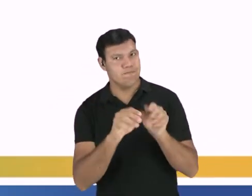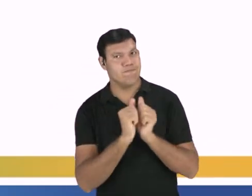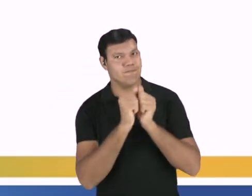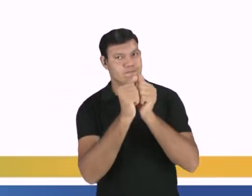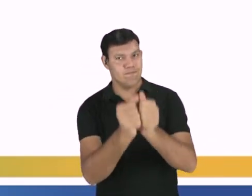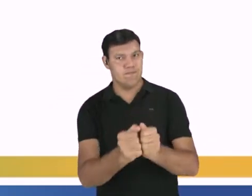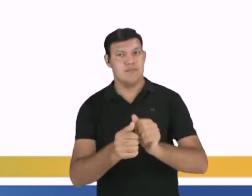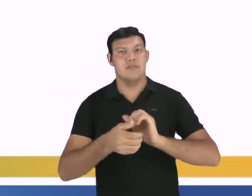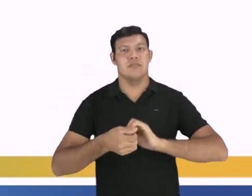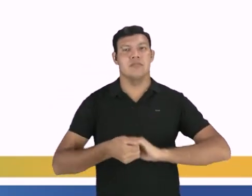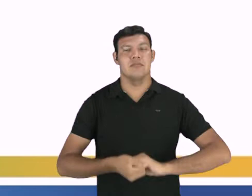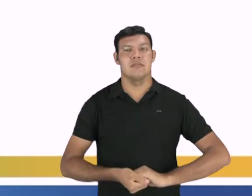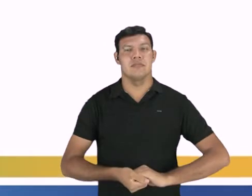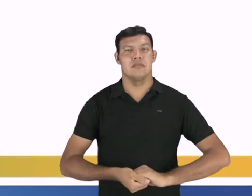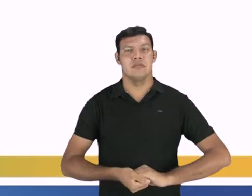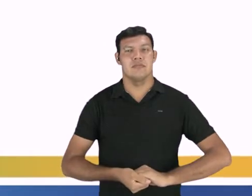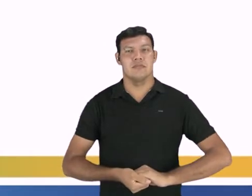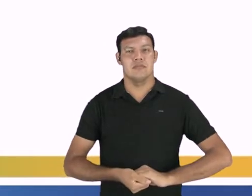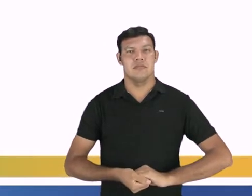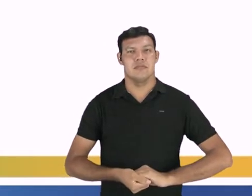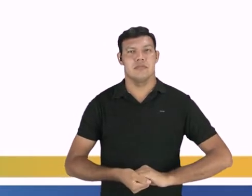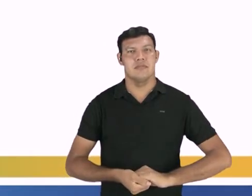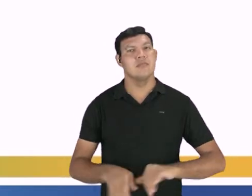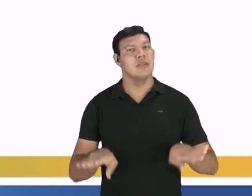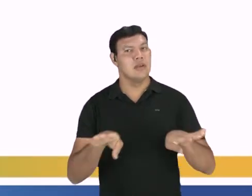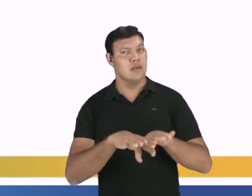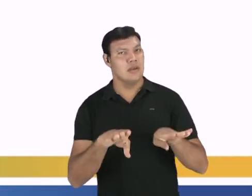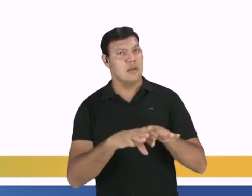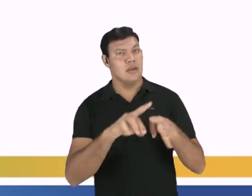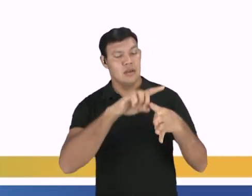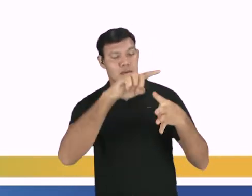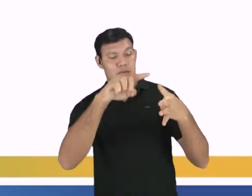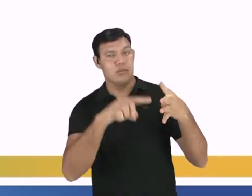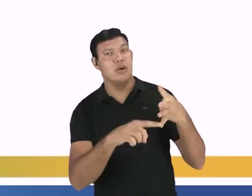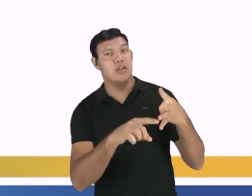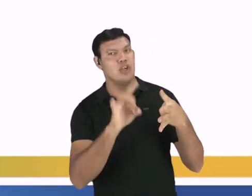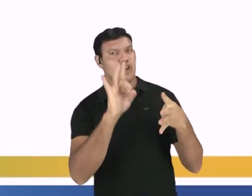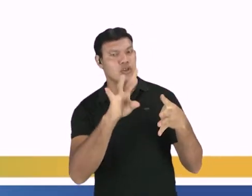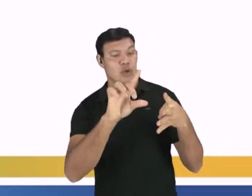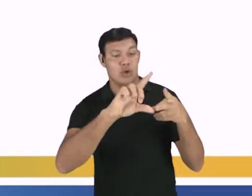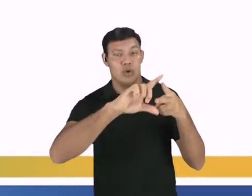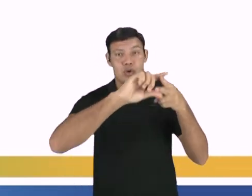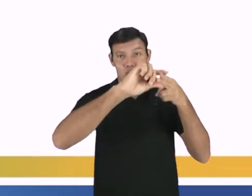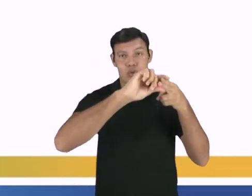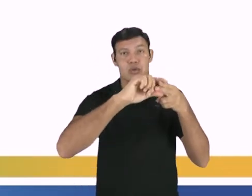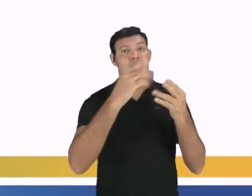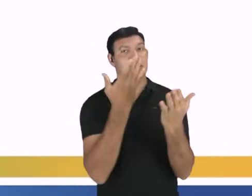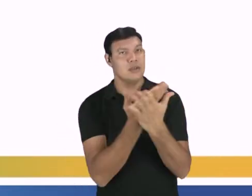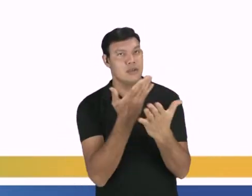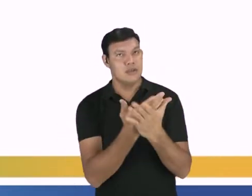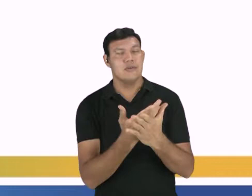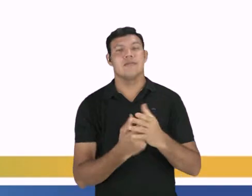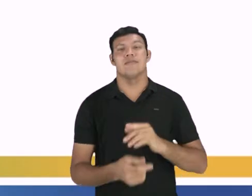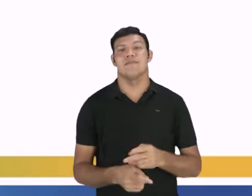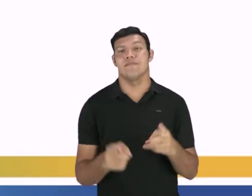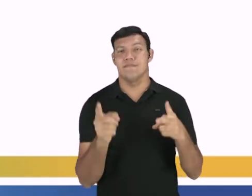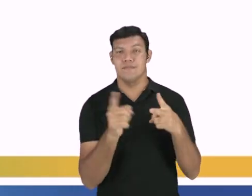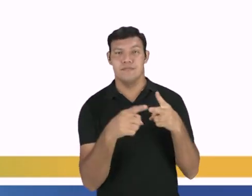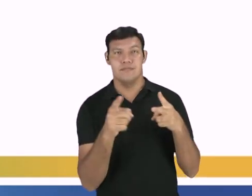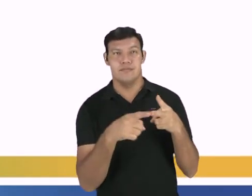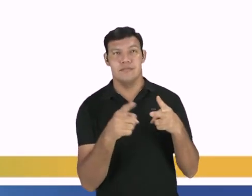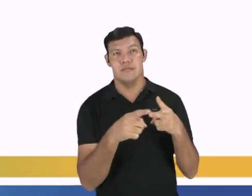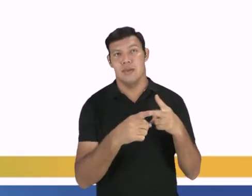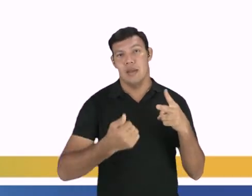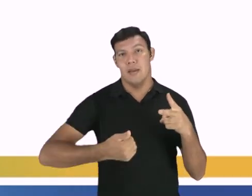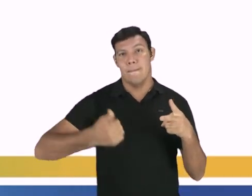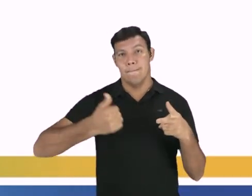Outra condicional, eu já disse que elas são 4, nós falaremos de 2 hoje. A segunda é essa,